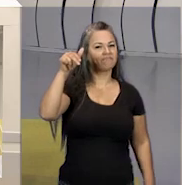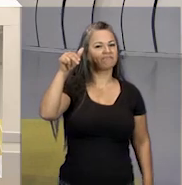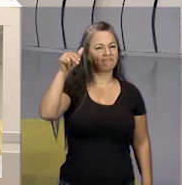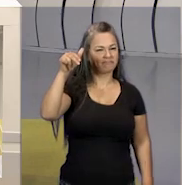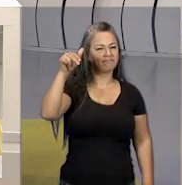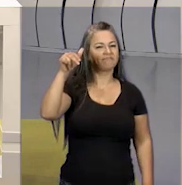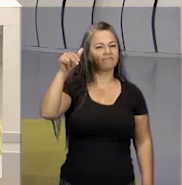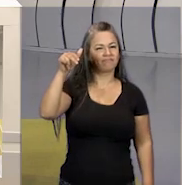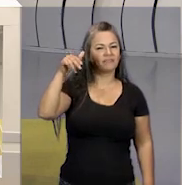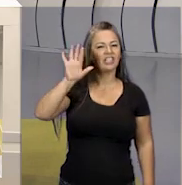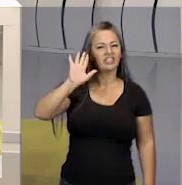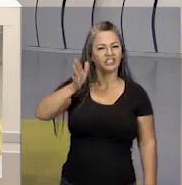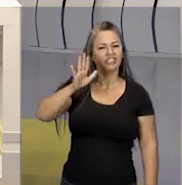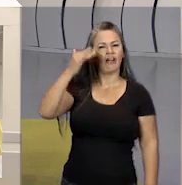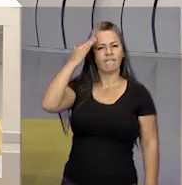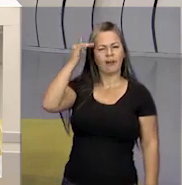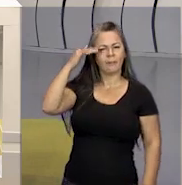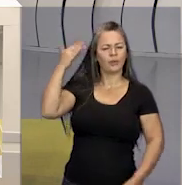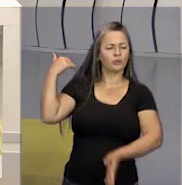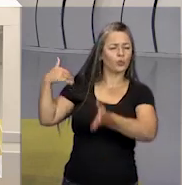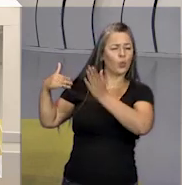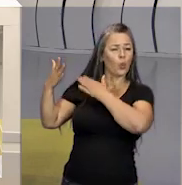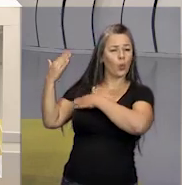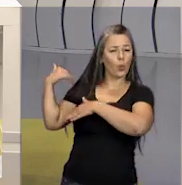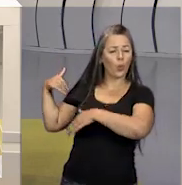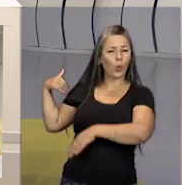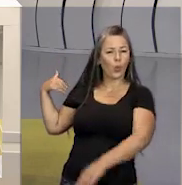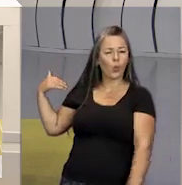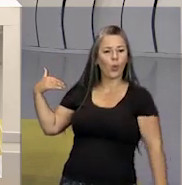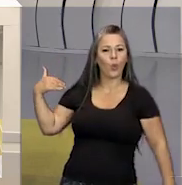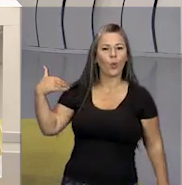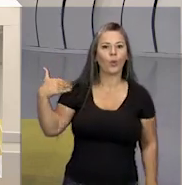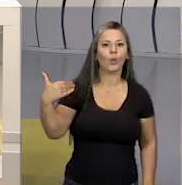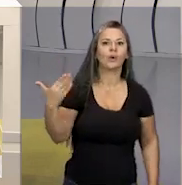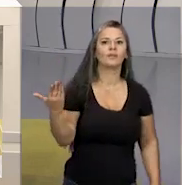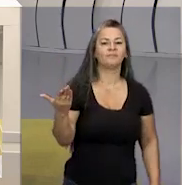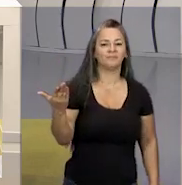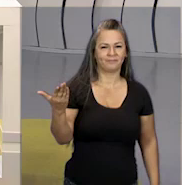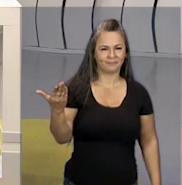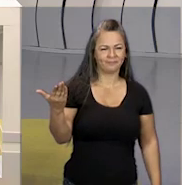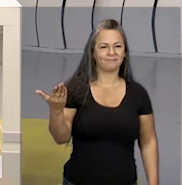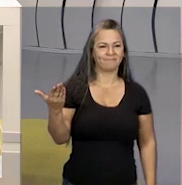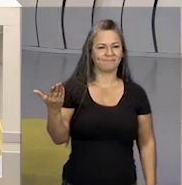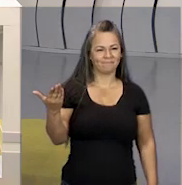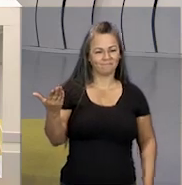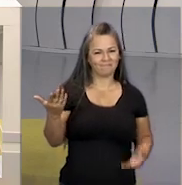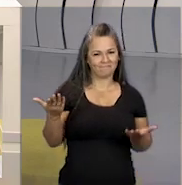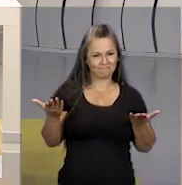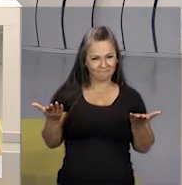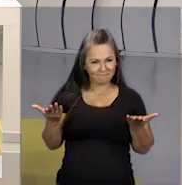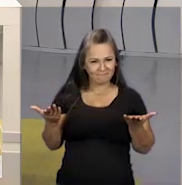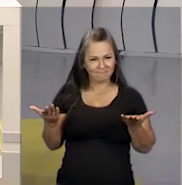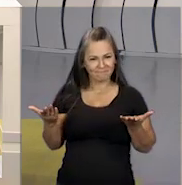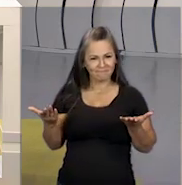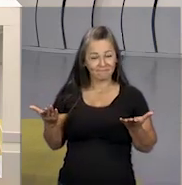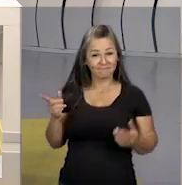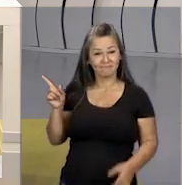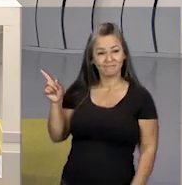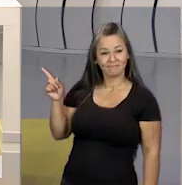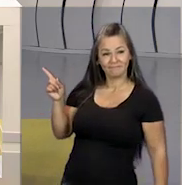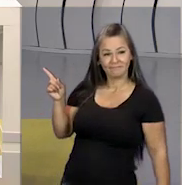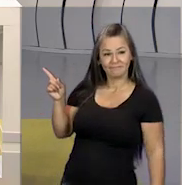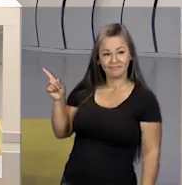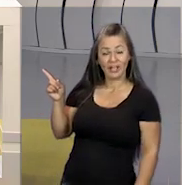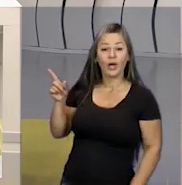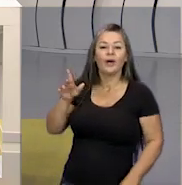colônia e no seu período histórico, tá? Por isso, olha só, com essa diversidade do Nordeste, nós temos a própria divisão